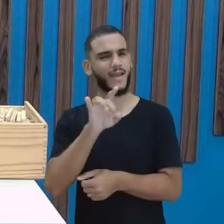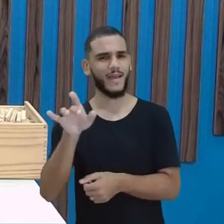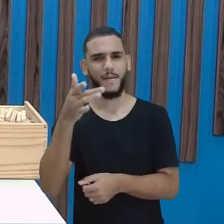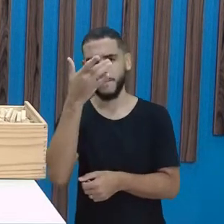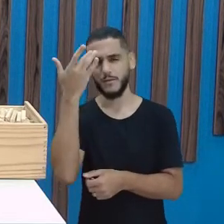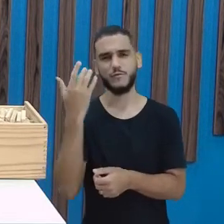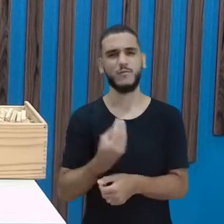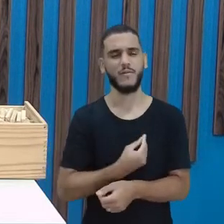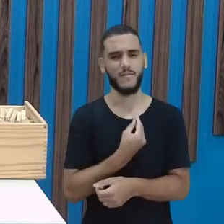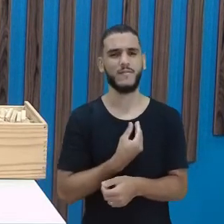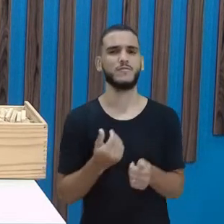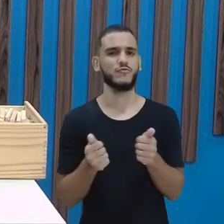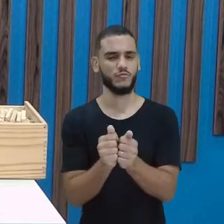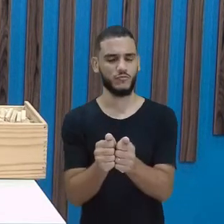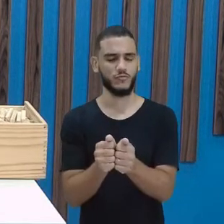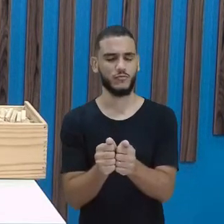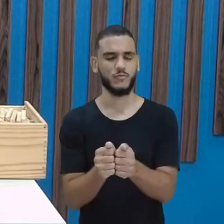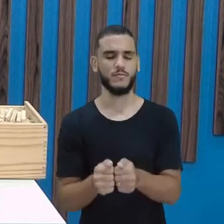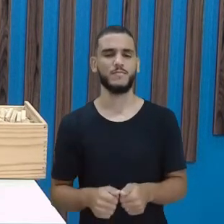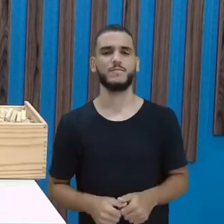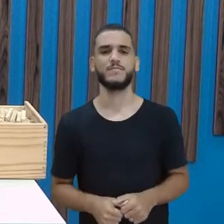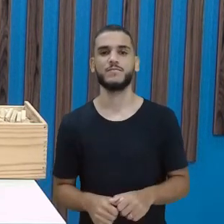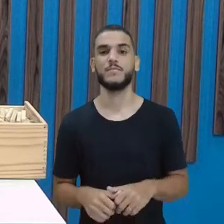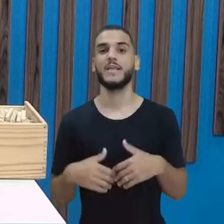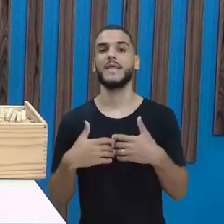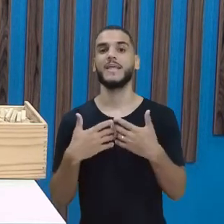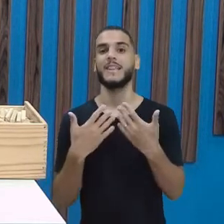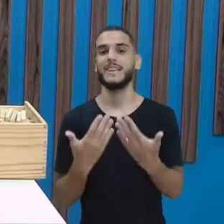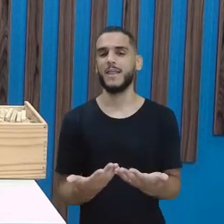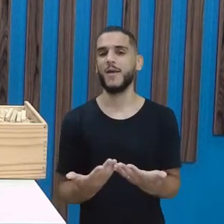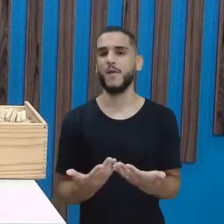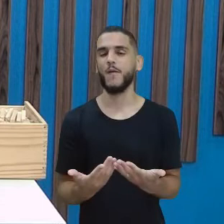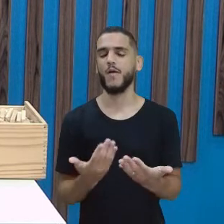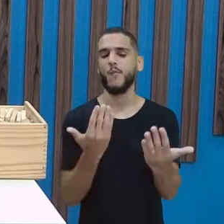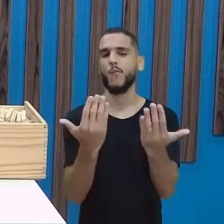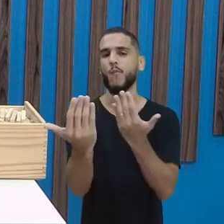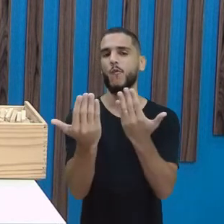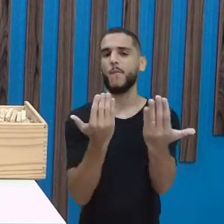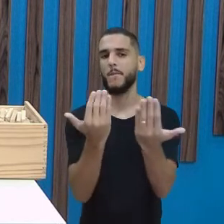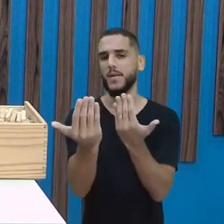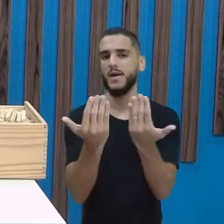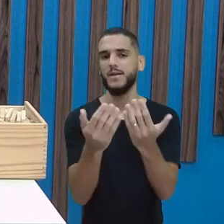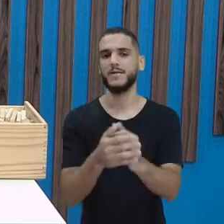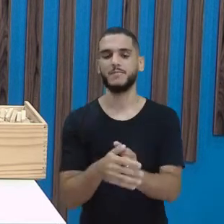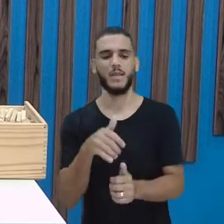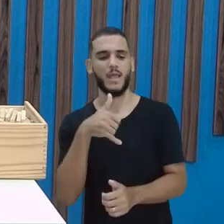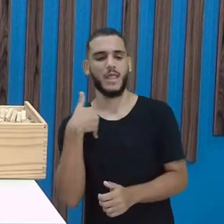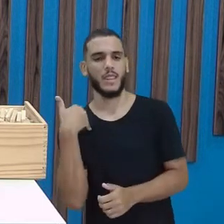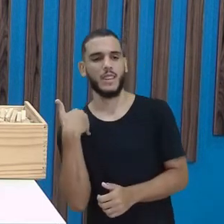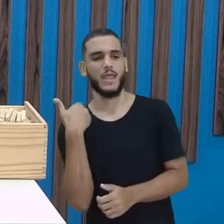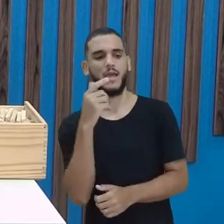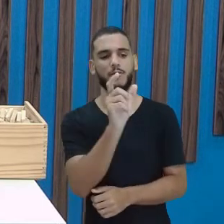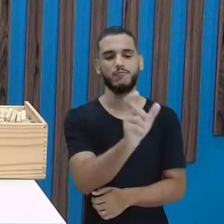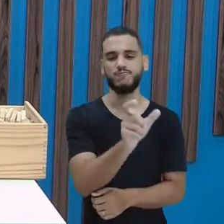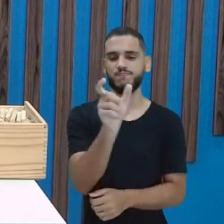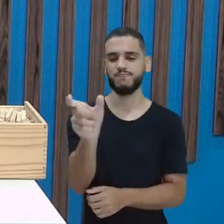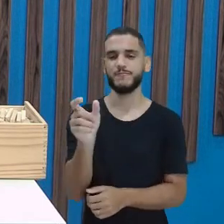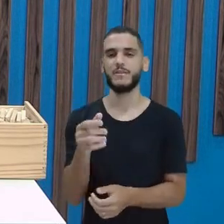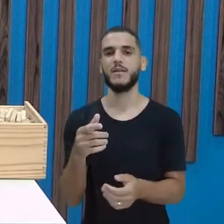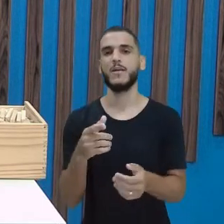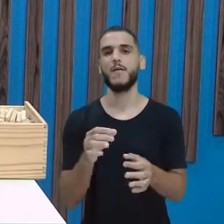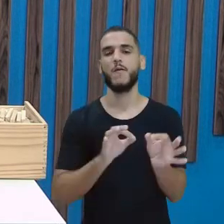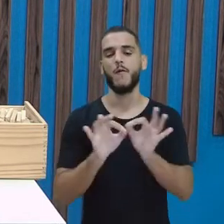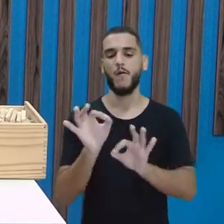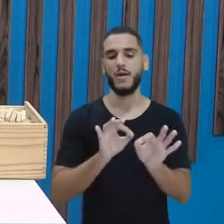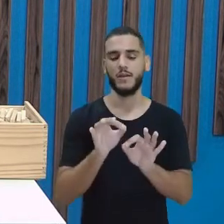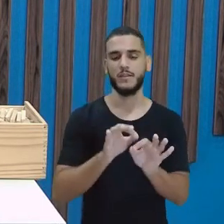pessoas que moram com vocês, tá certo? E façam essa comparação e depois coloquem em ordem crescente,